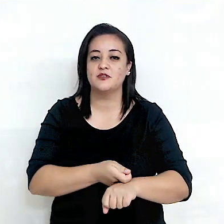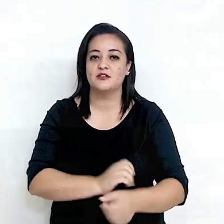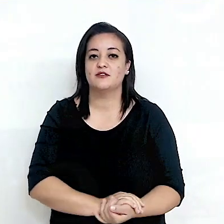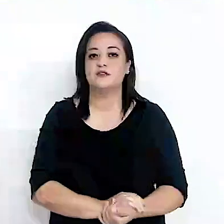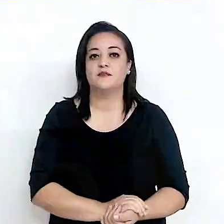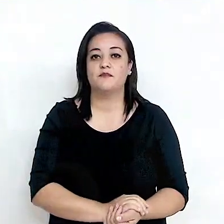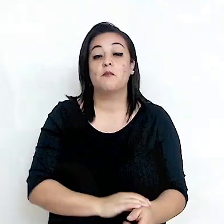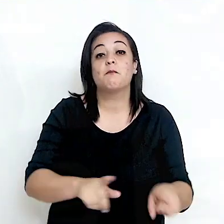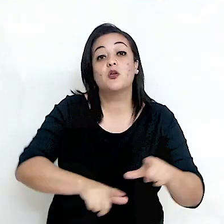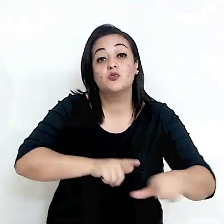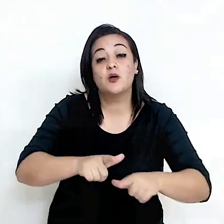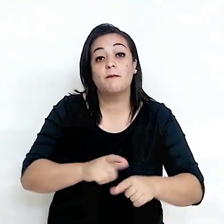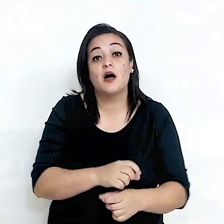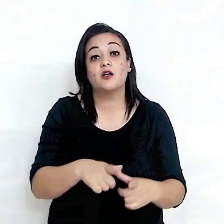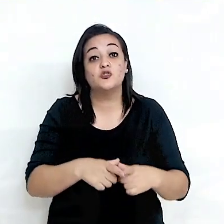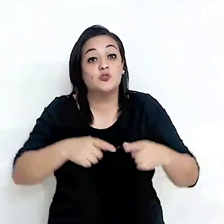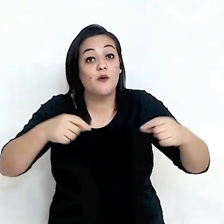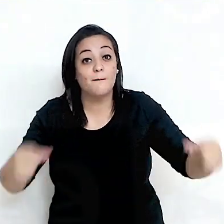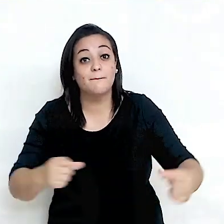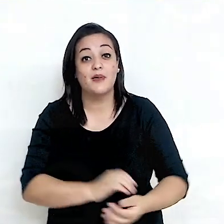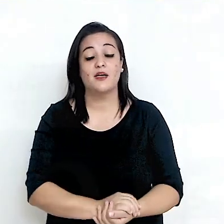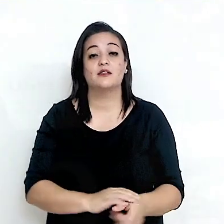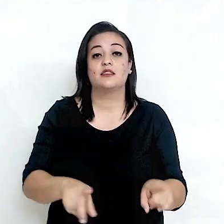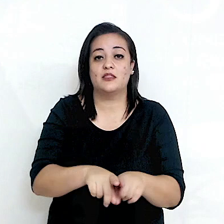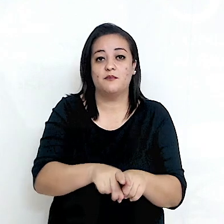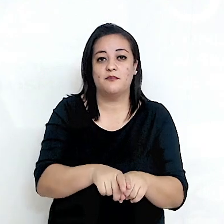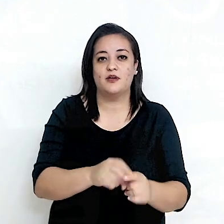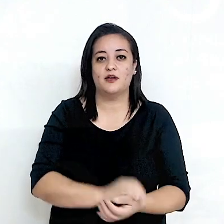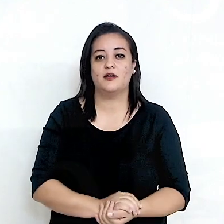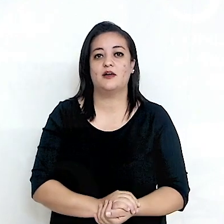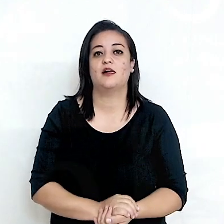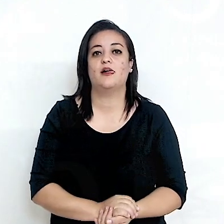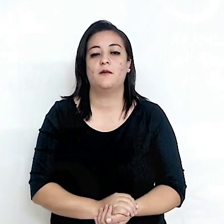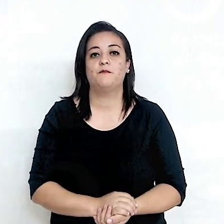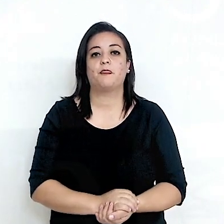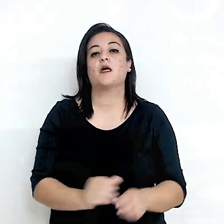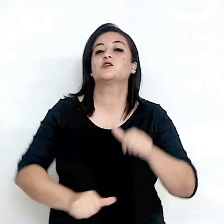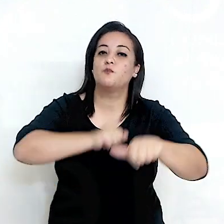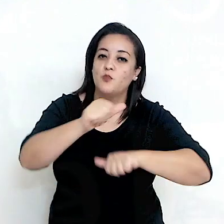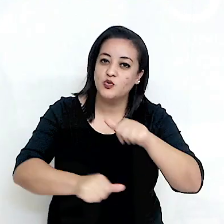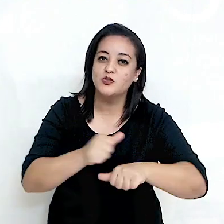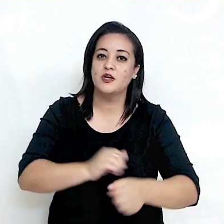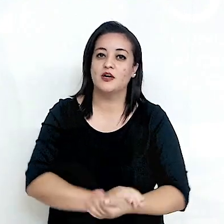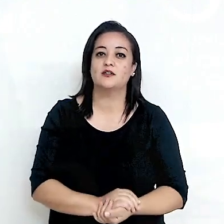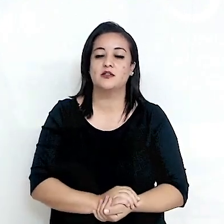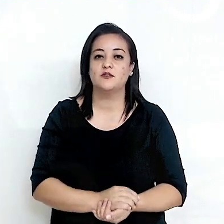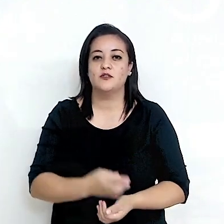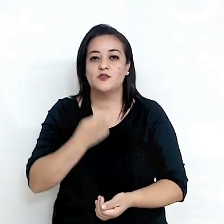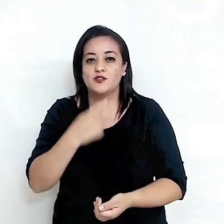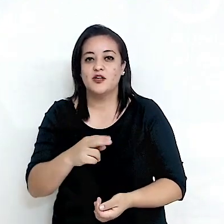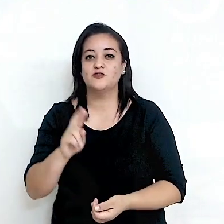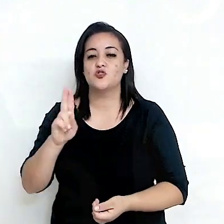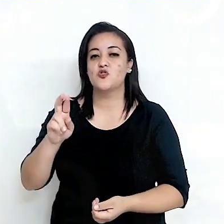atual plano de extensão de expansão dos reatores de potência e da revitalização da da prospecção de